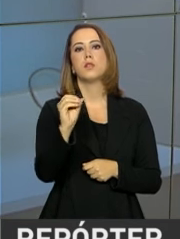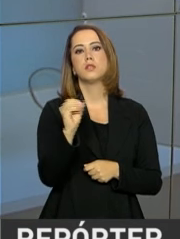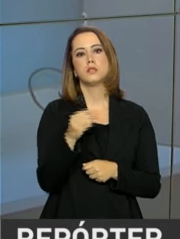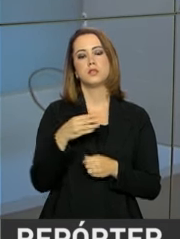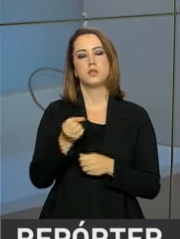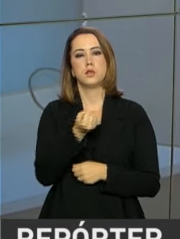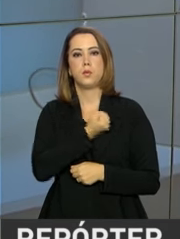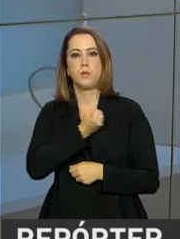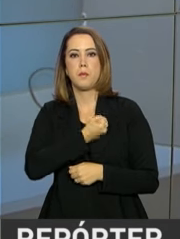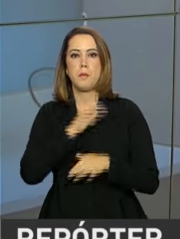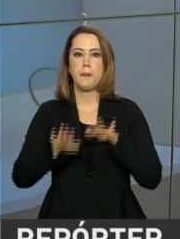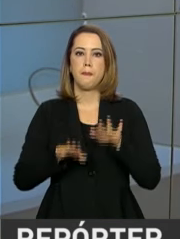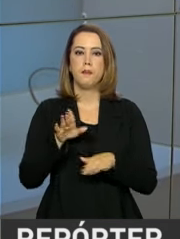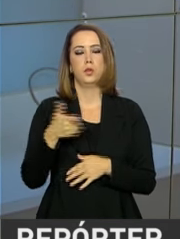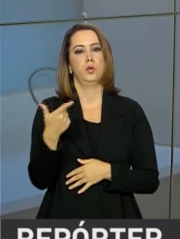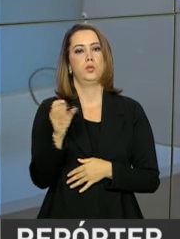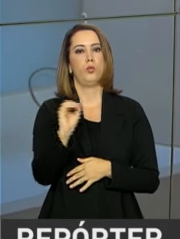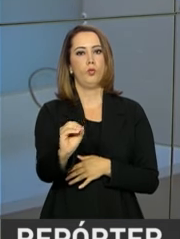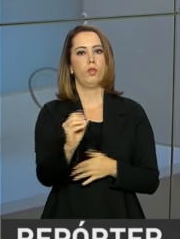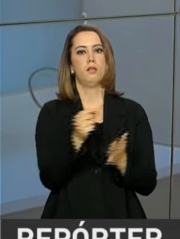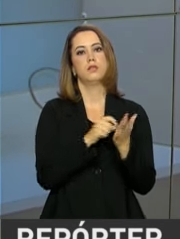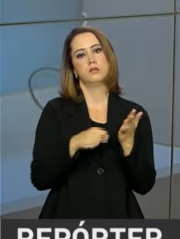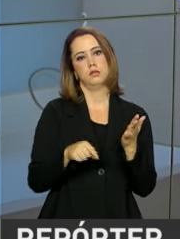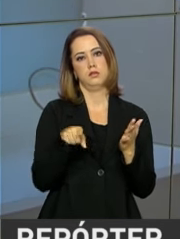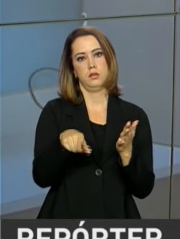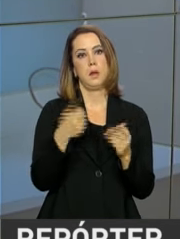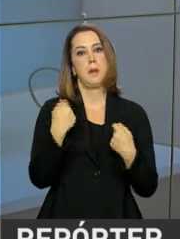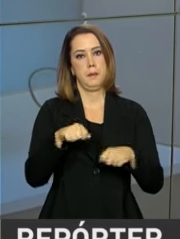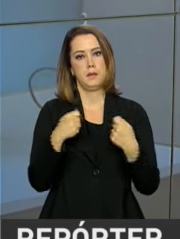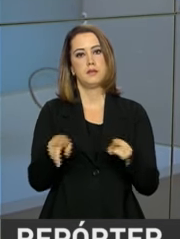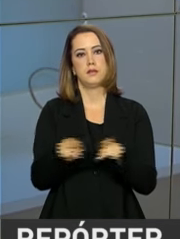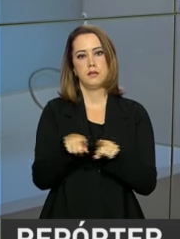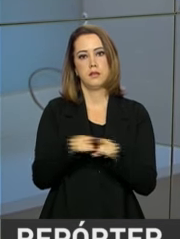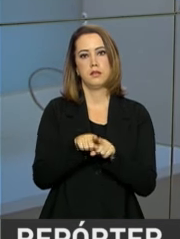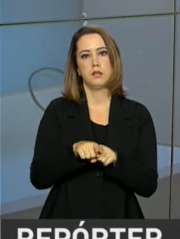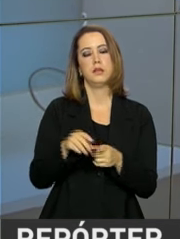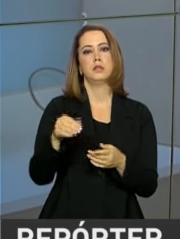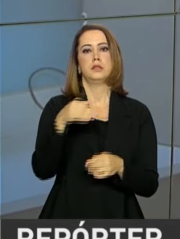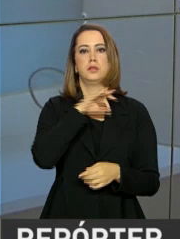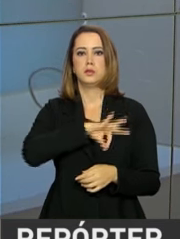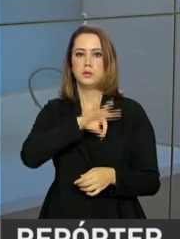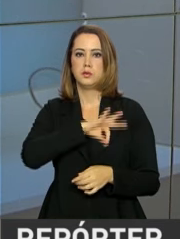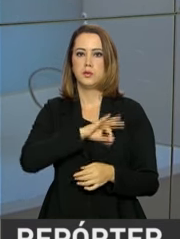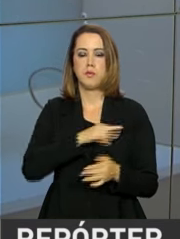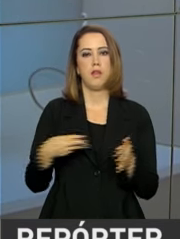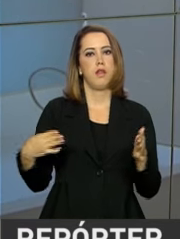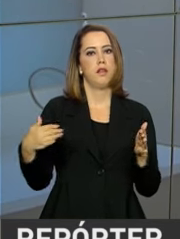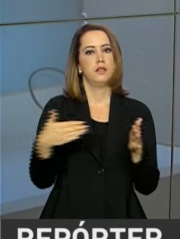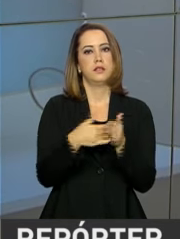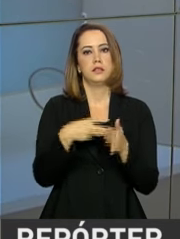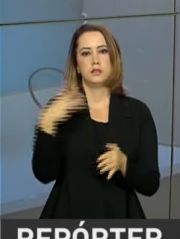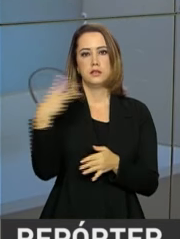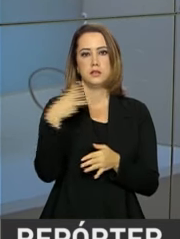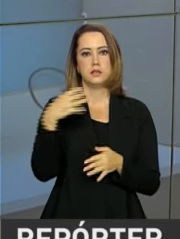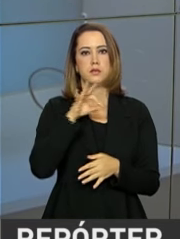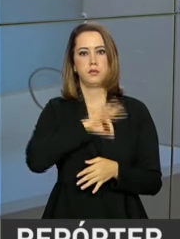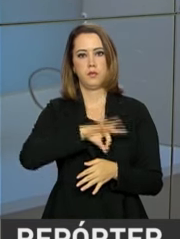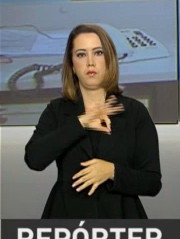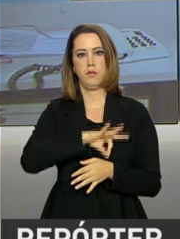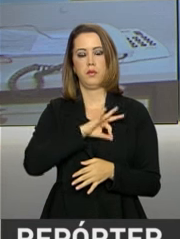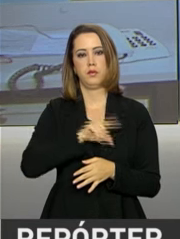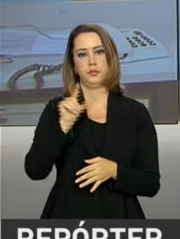e não ter zerado a redação. Os candidatos precisam ainda ter renda familiar bruta de até 3 salários mínimos por